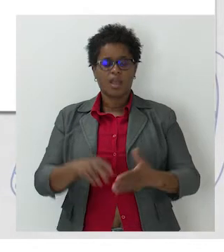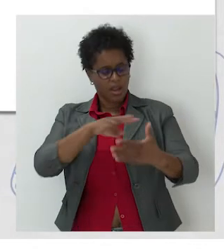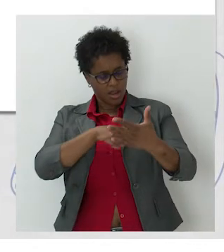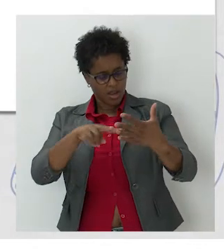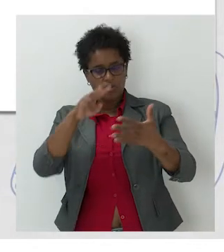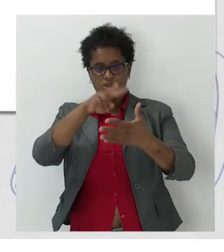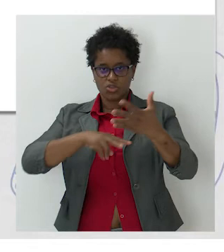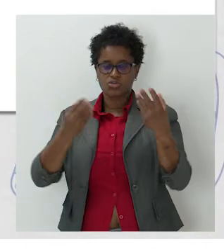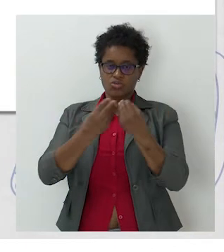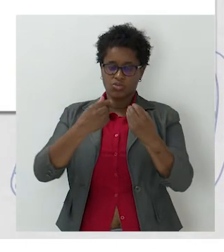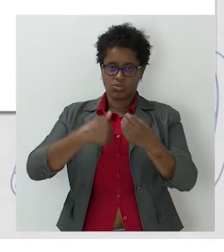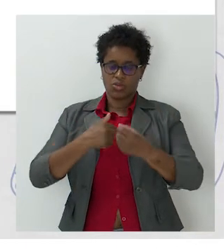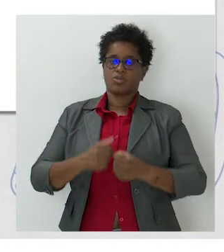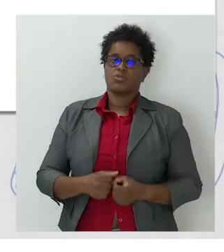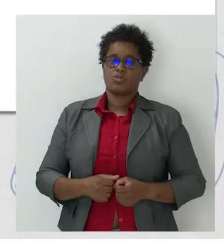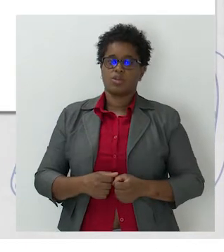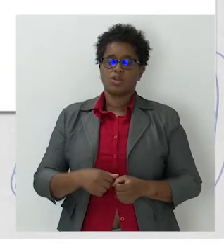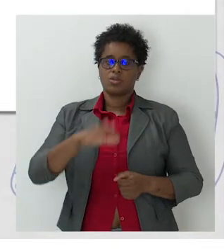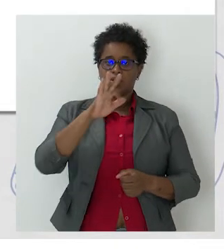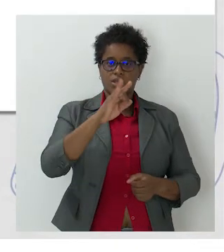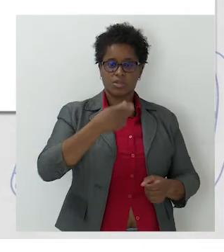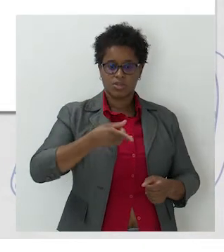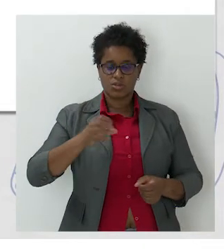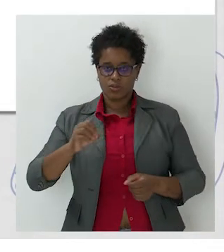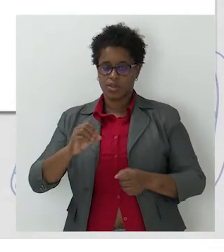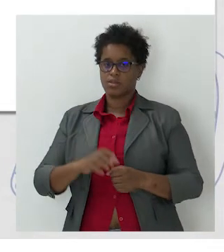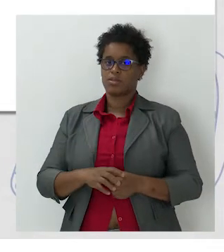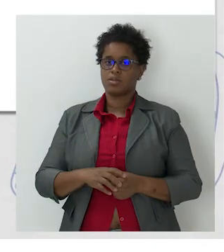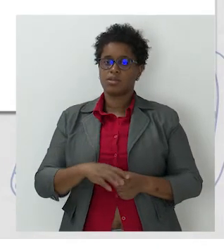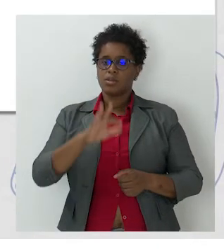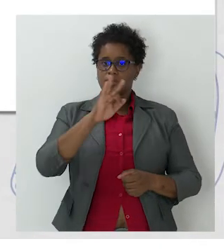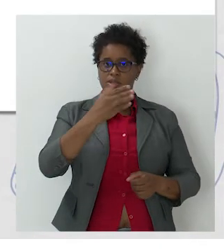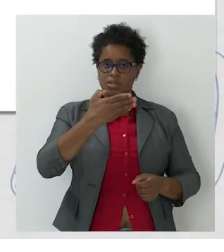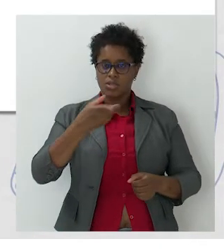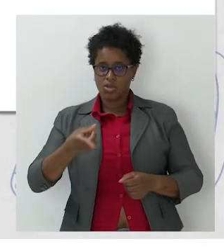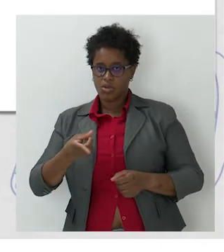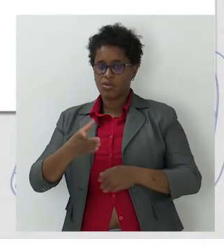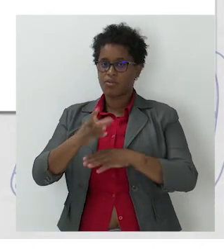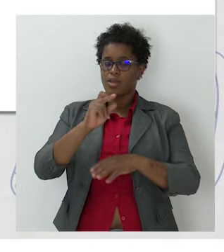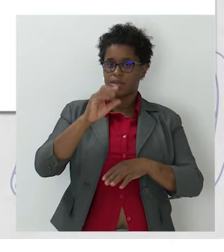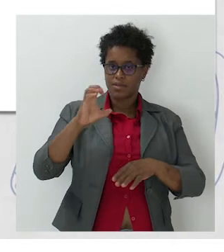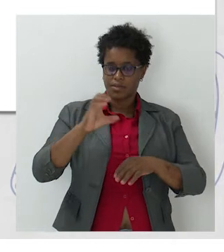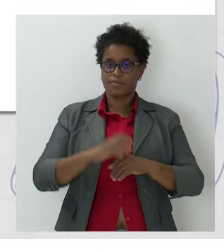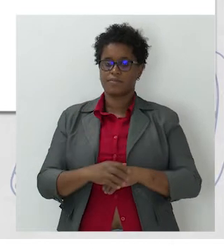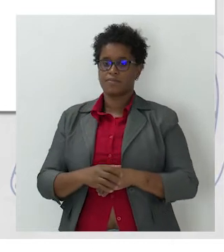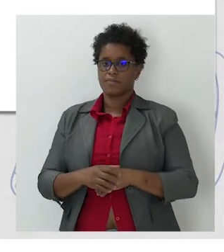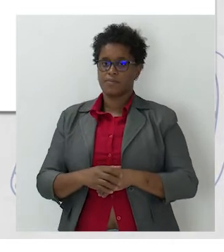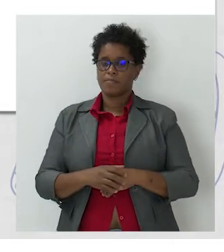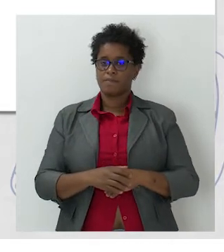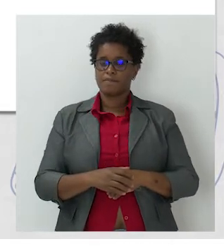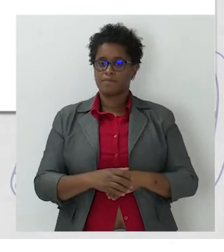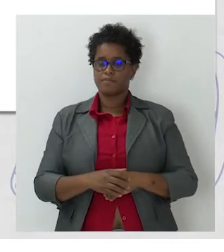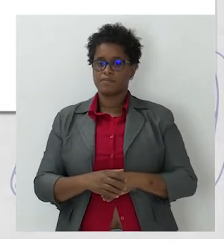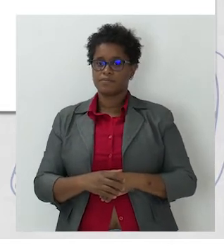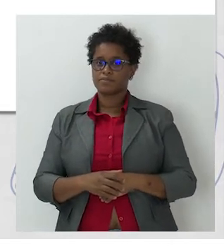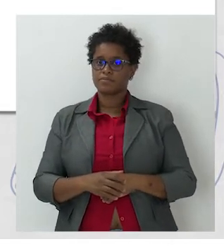o texto comigo. Entre 490 e 479 a.C.,